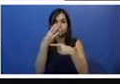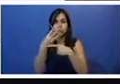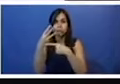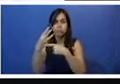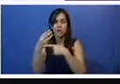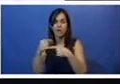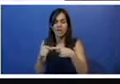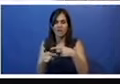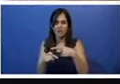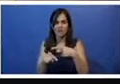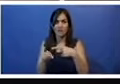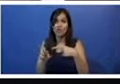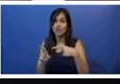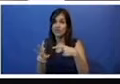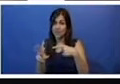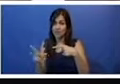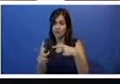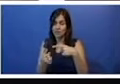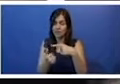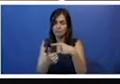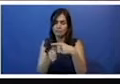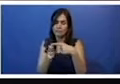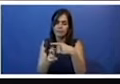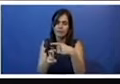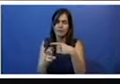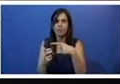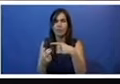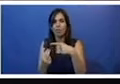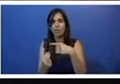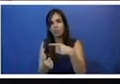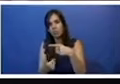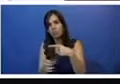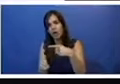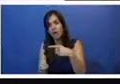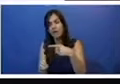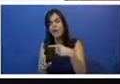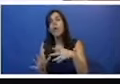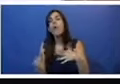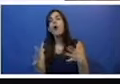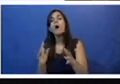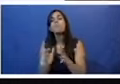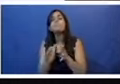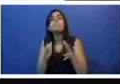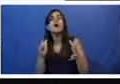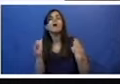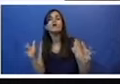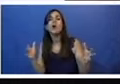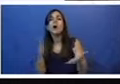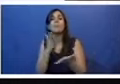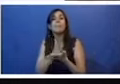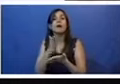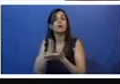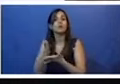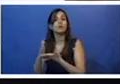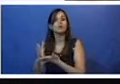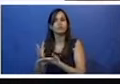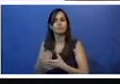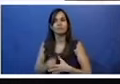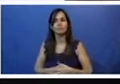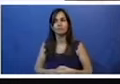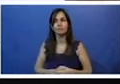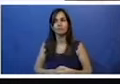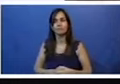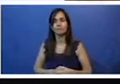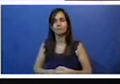6 e 10 qual é a maior fração Qual é a maior parte aqui